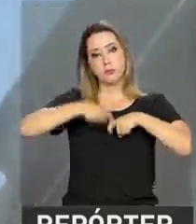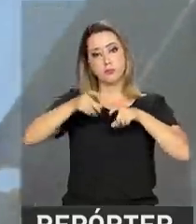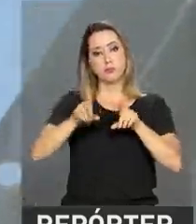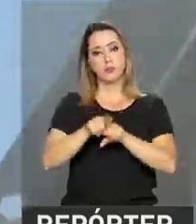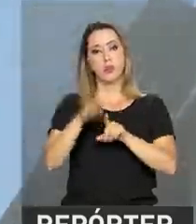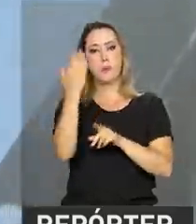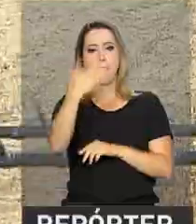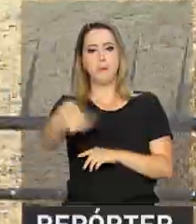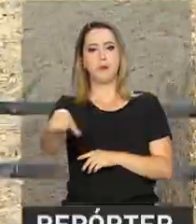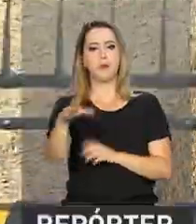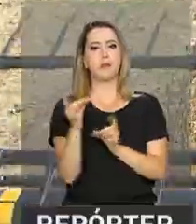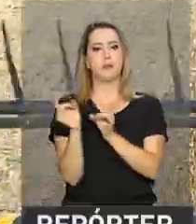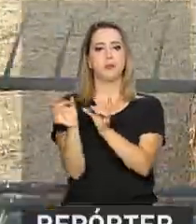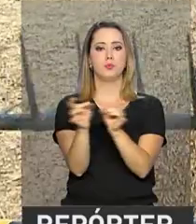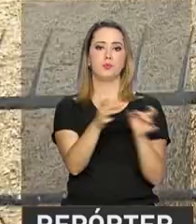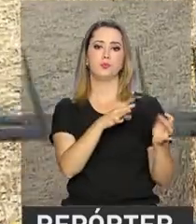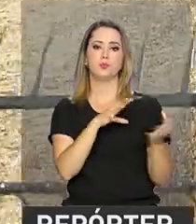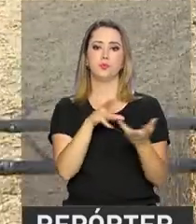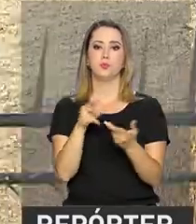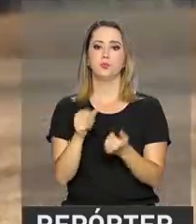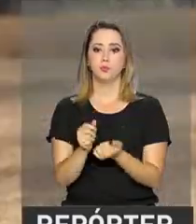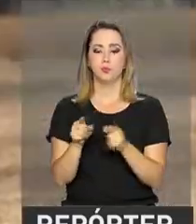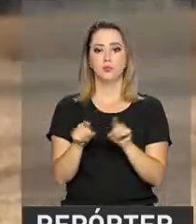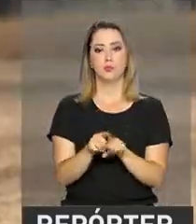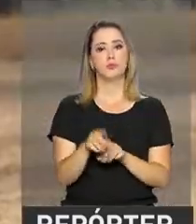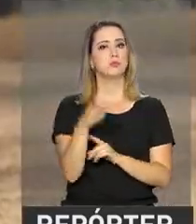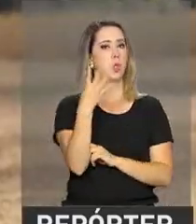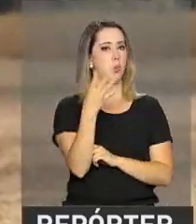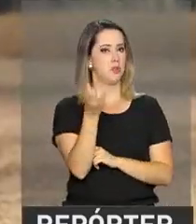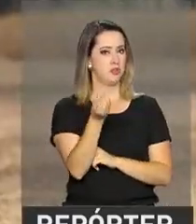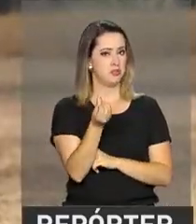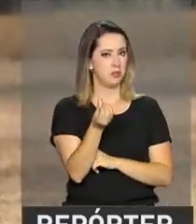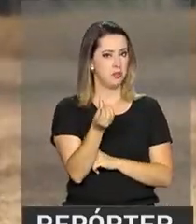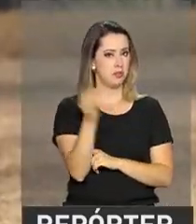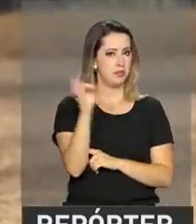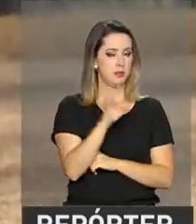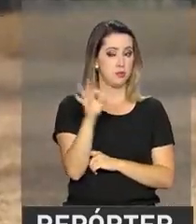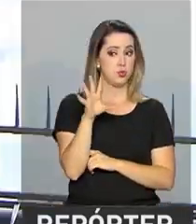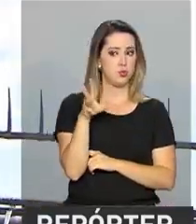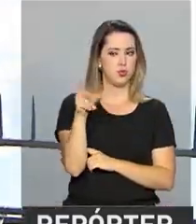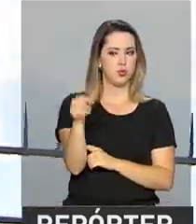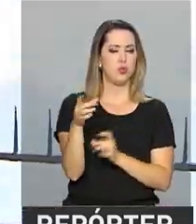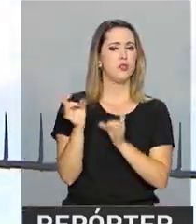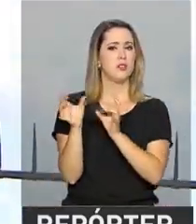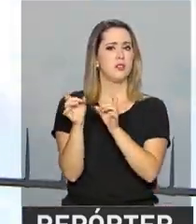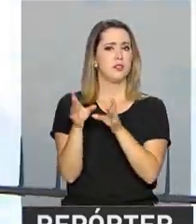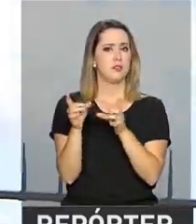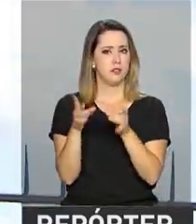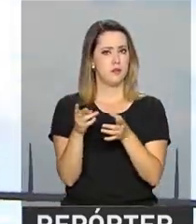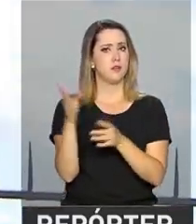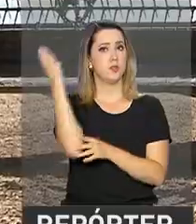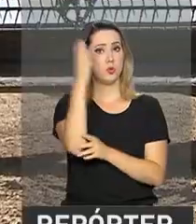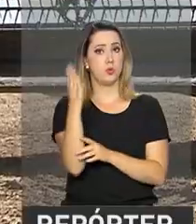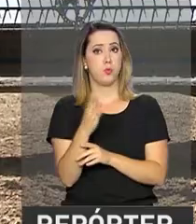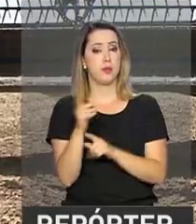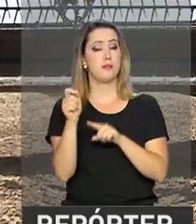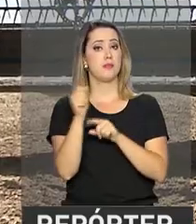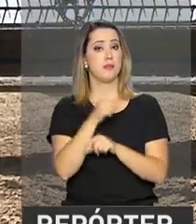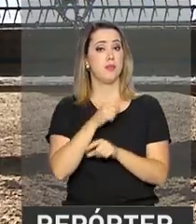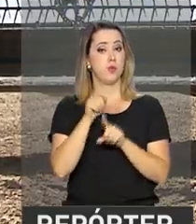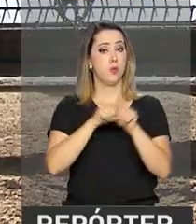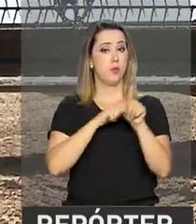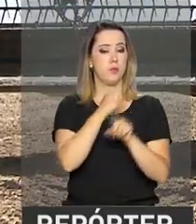quase a metade das exportações foram 46 por cento das vendas brasileiras no mês de agosto no acumulado dos últimos